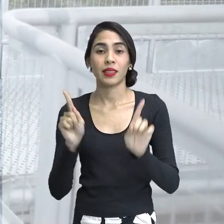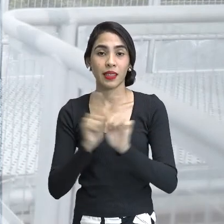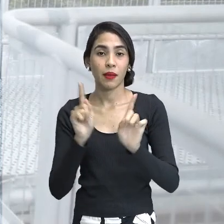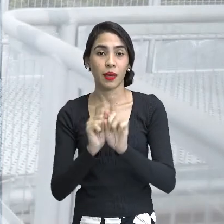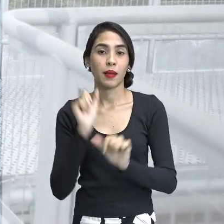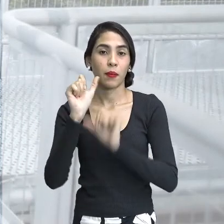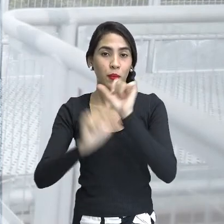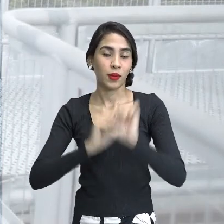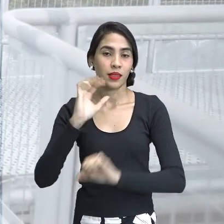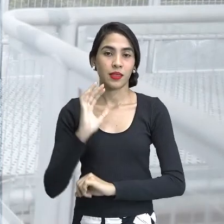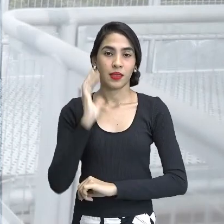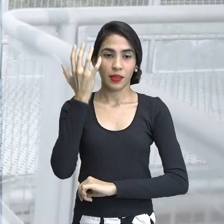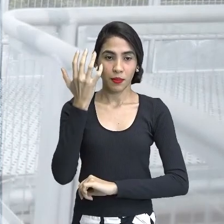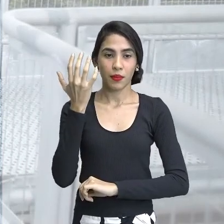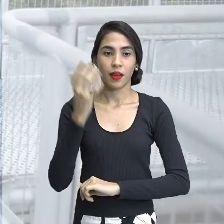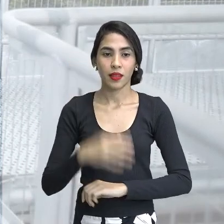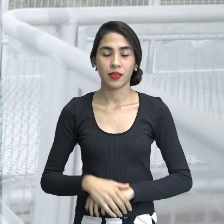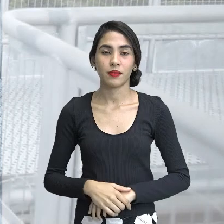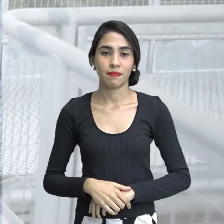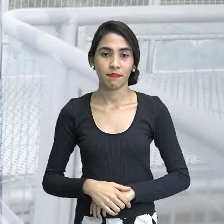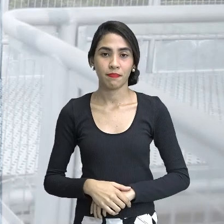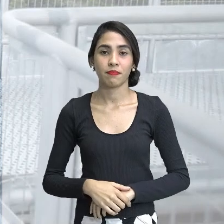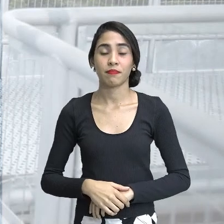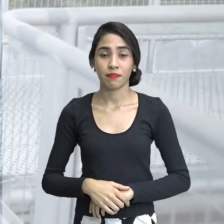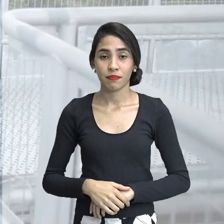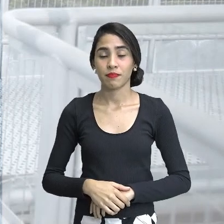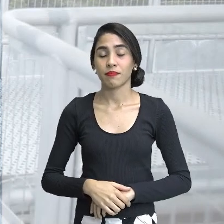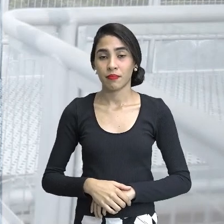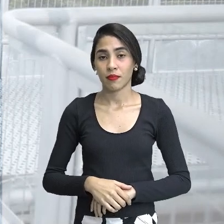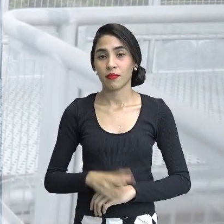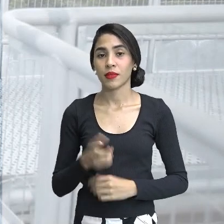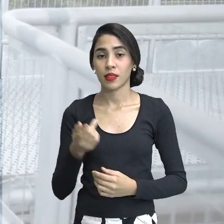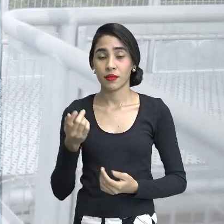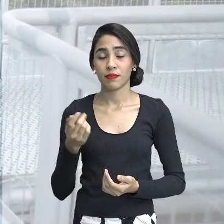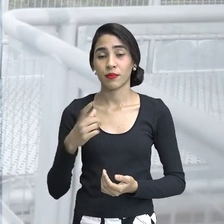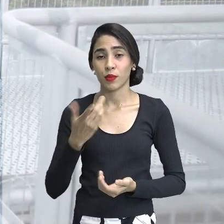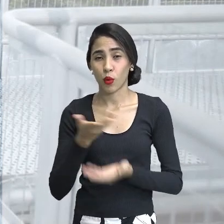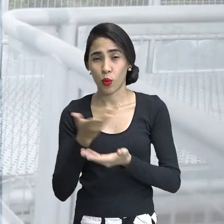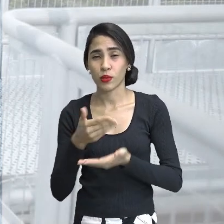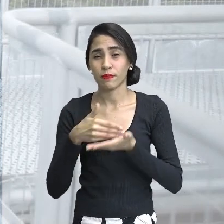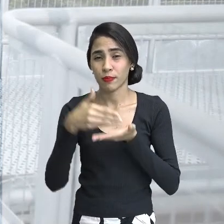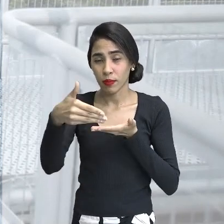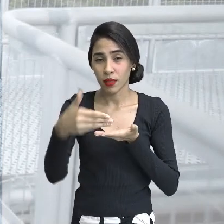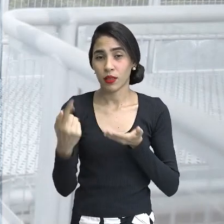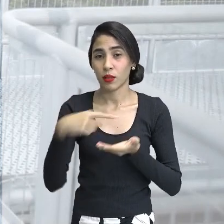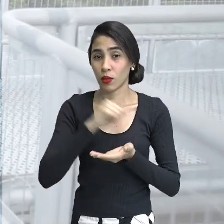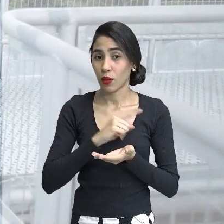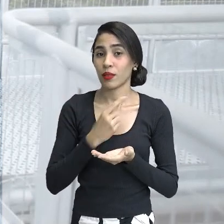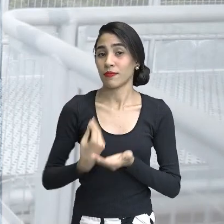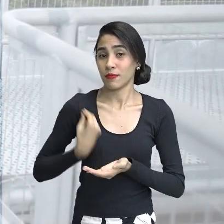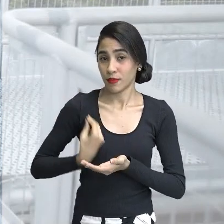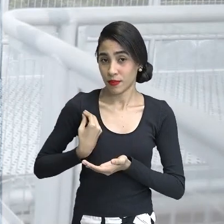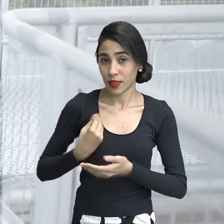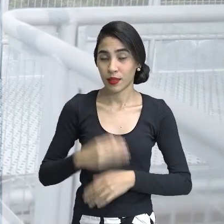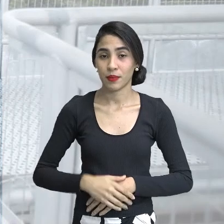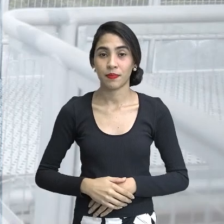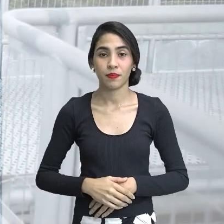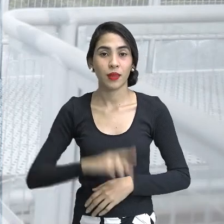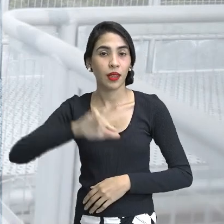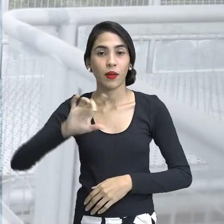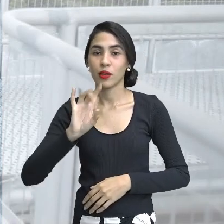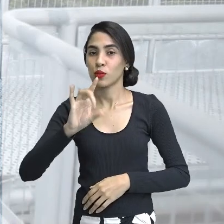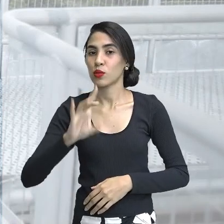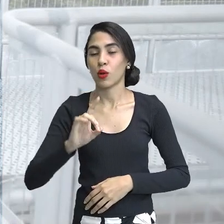mudanças climáticas que realmente, gente, está ocorrendo. Nós estamos vivendo isso atualmente, né, professor Dário? E isso não é só uma